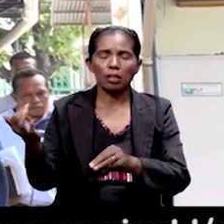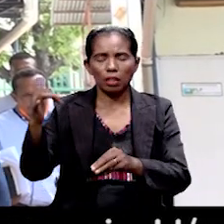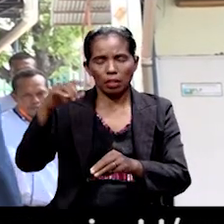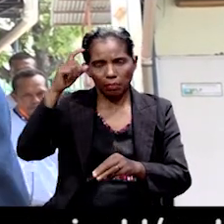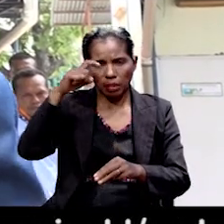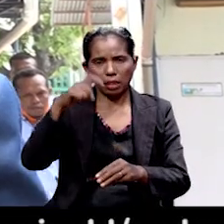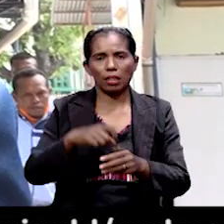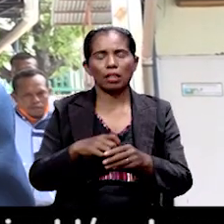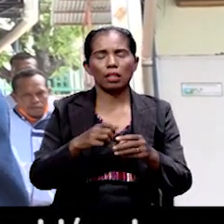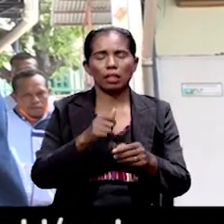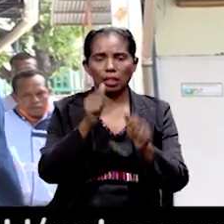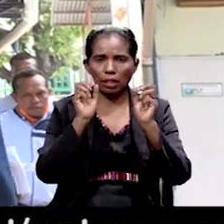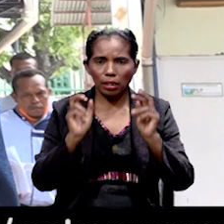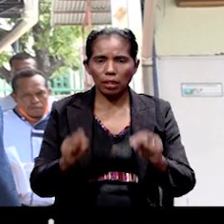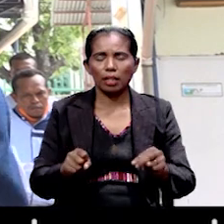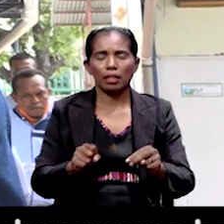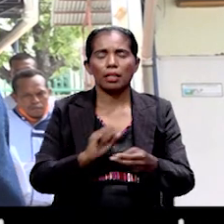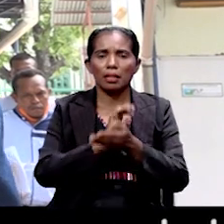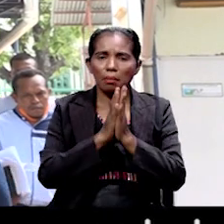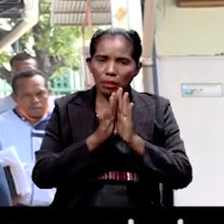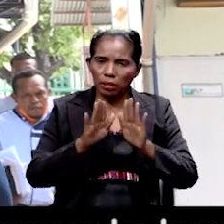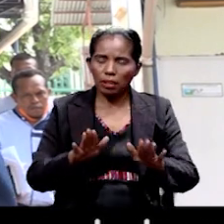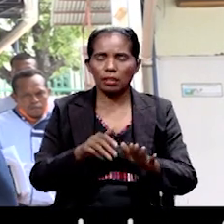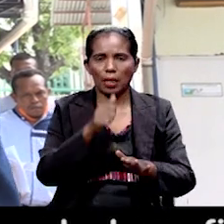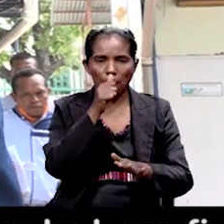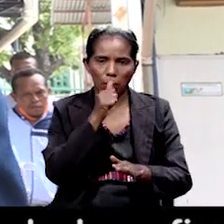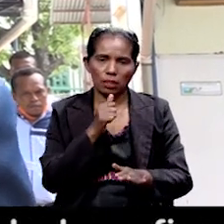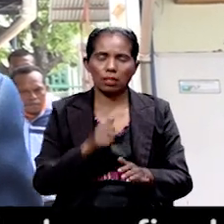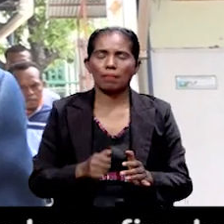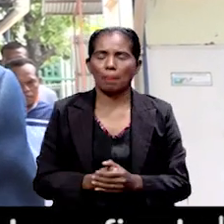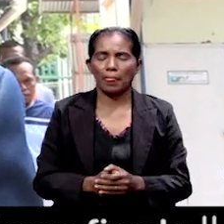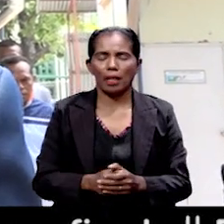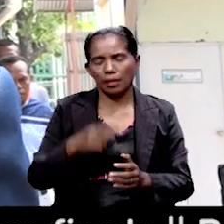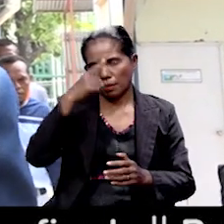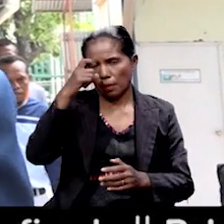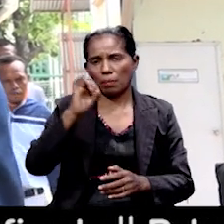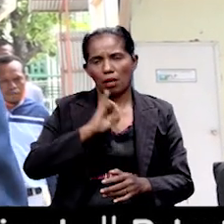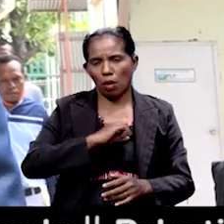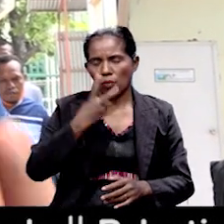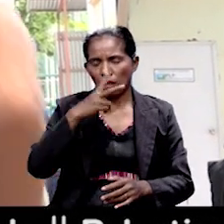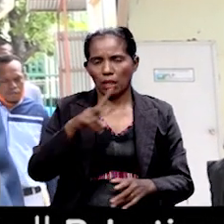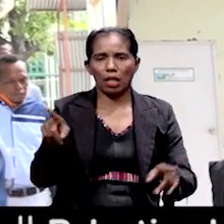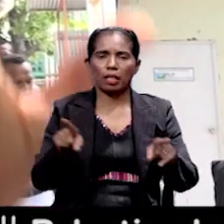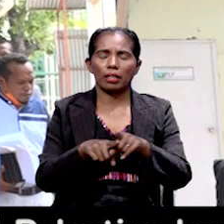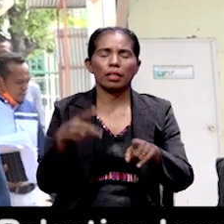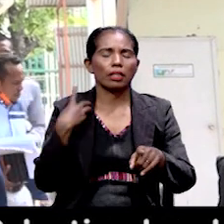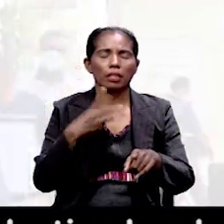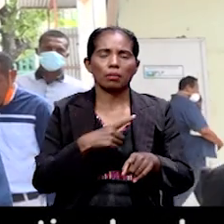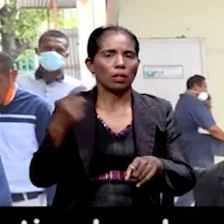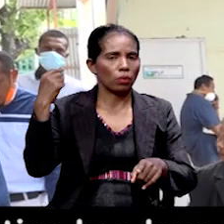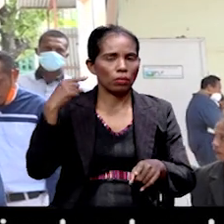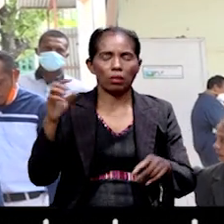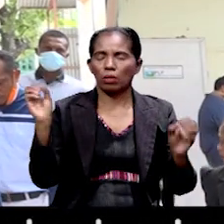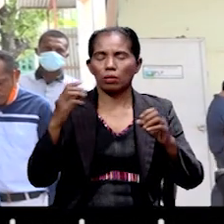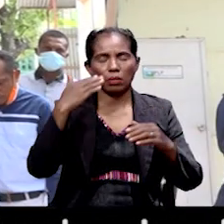ho paciencia. Paciencia ne mak lai. Tambah hari hanya sampai ita bakut laos paun.